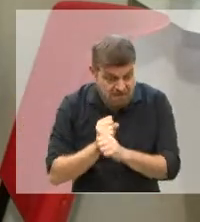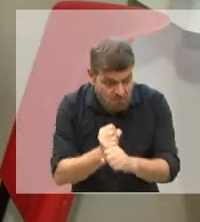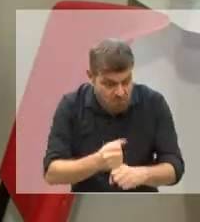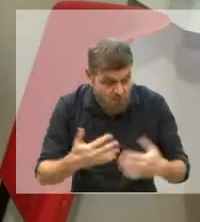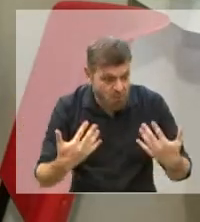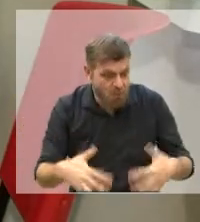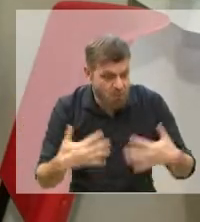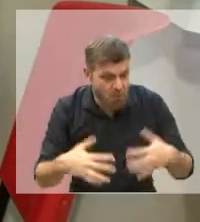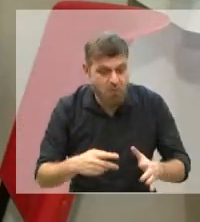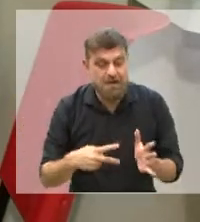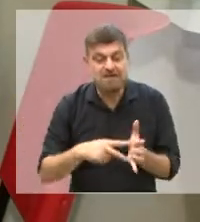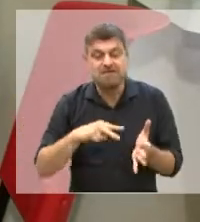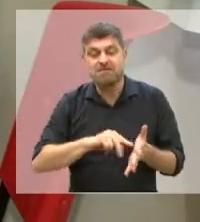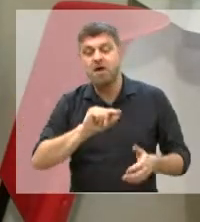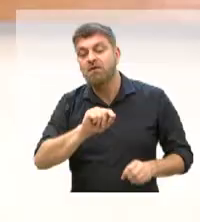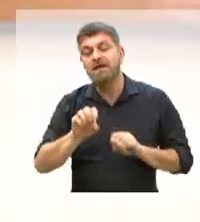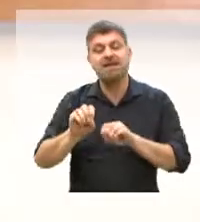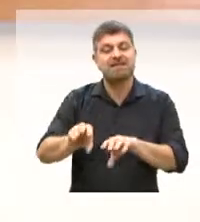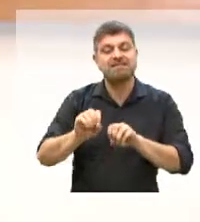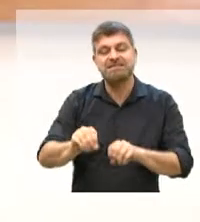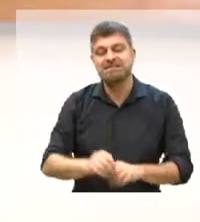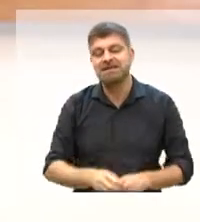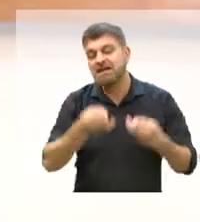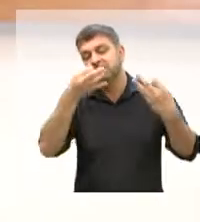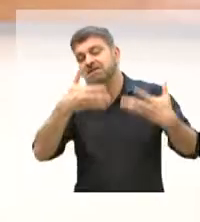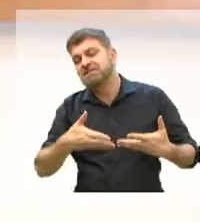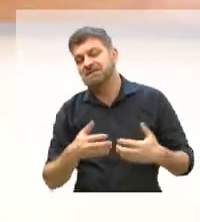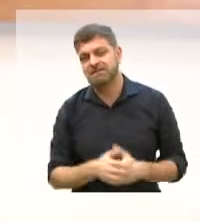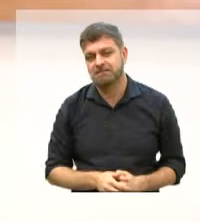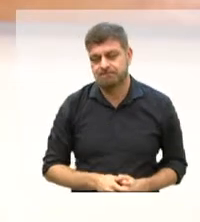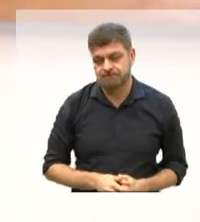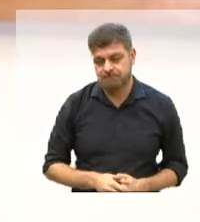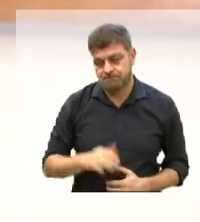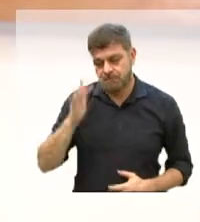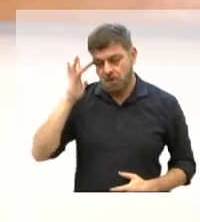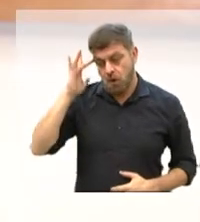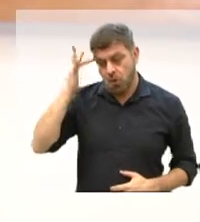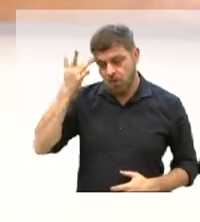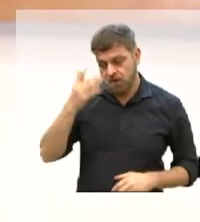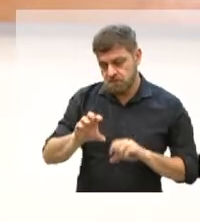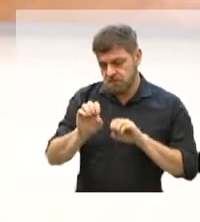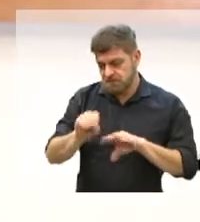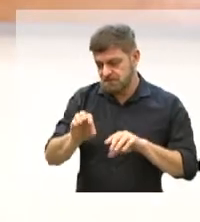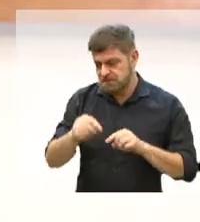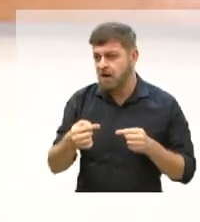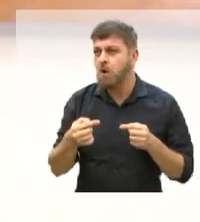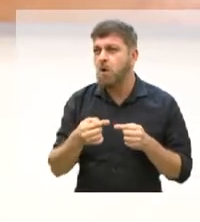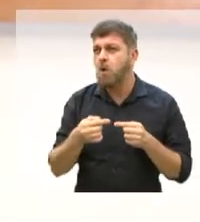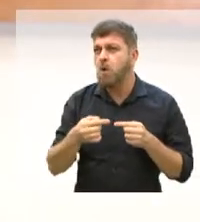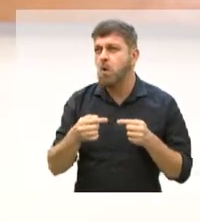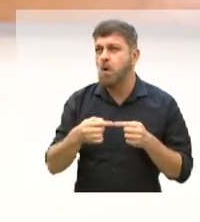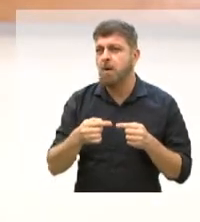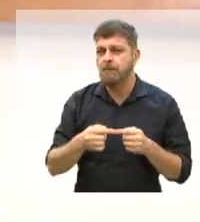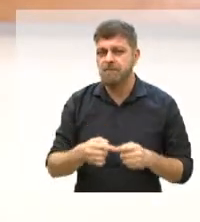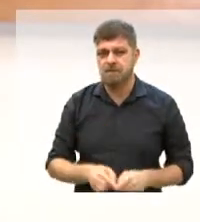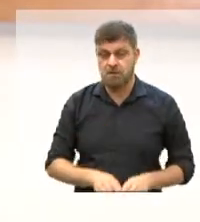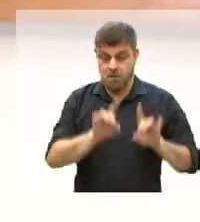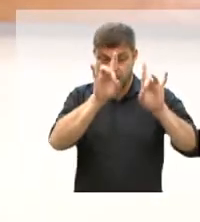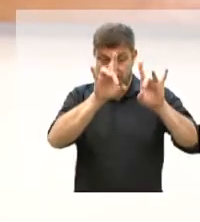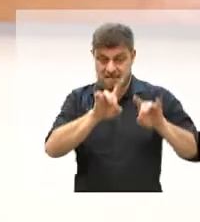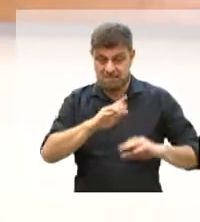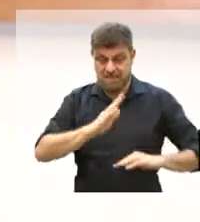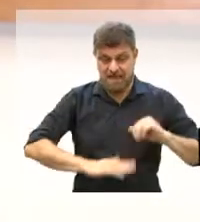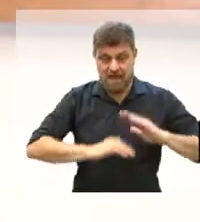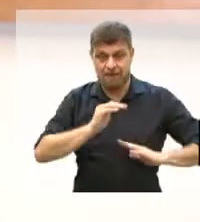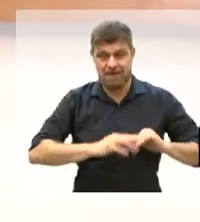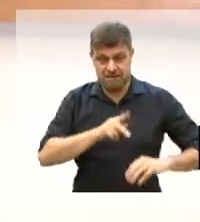que significa ensinar? Bem, acho que ensinar tem a ver com uma parte bastante específica do trabalho do